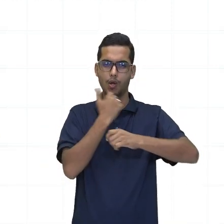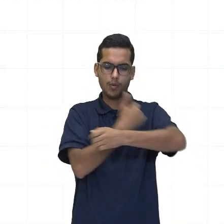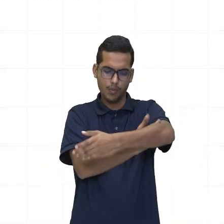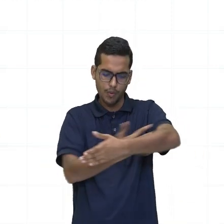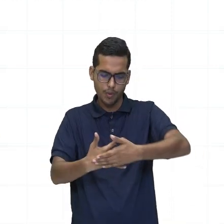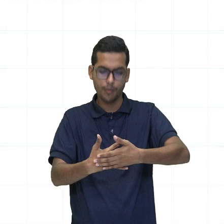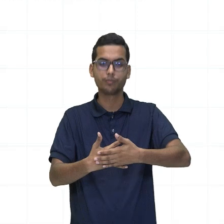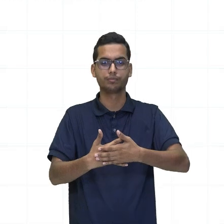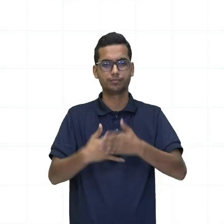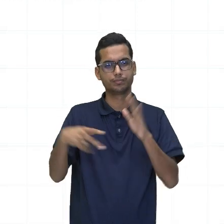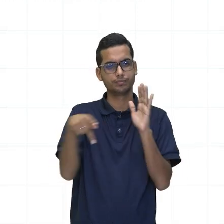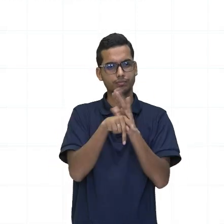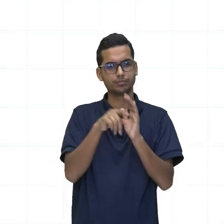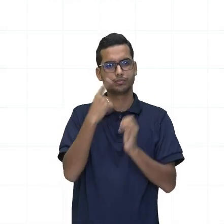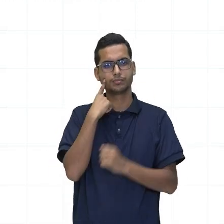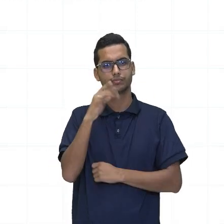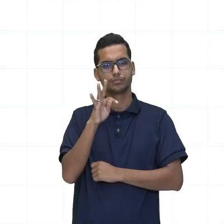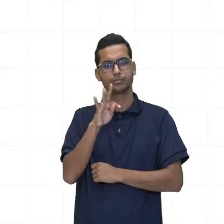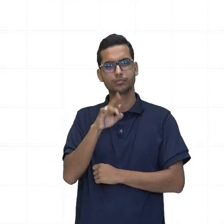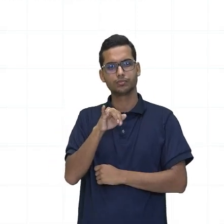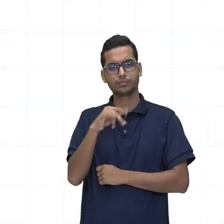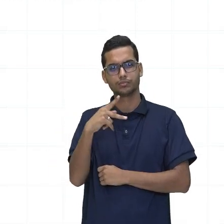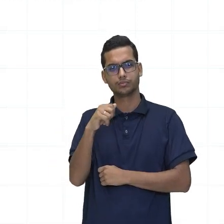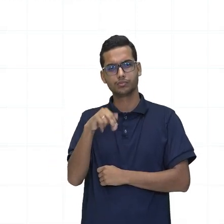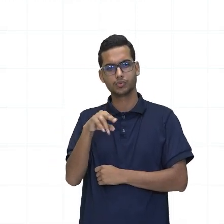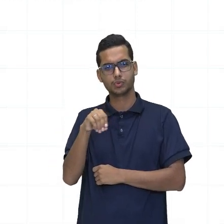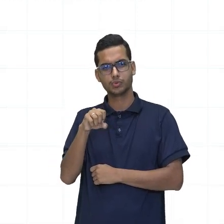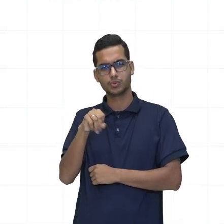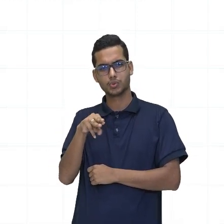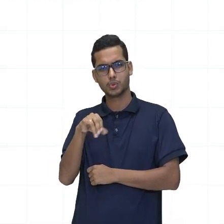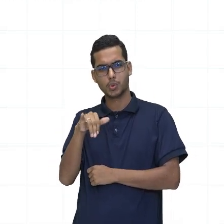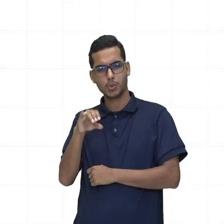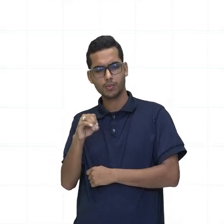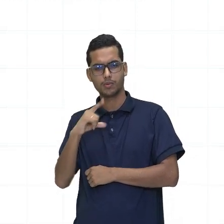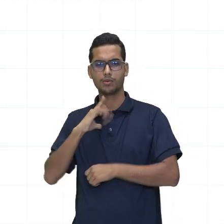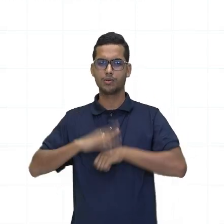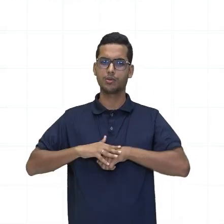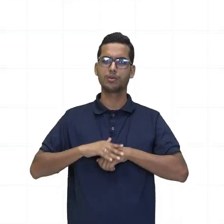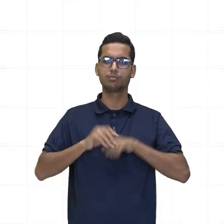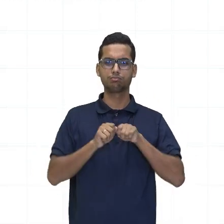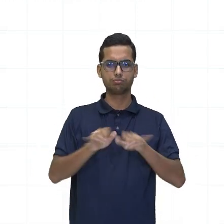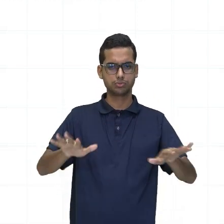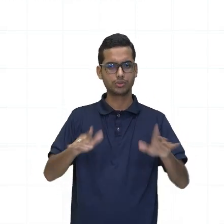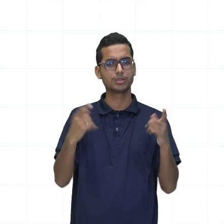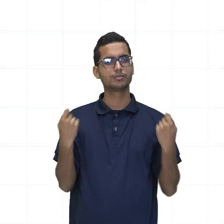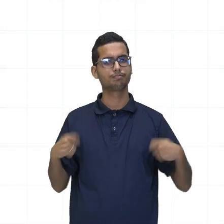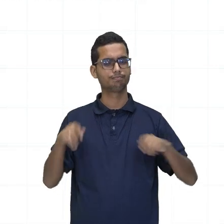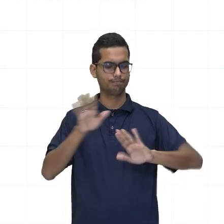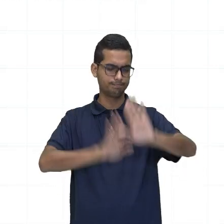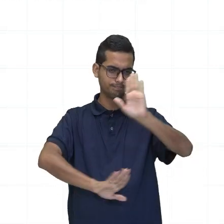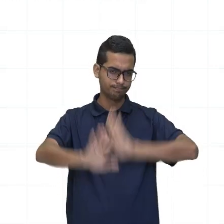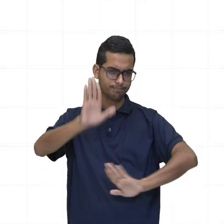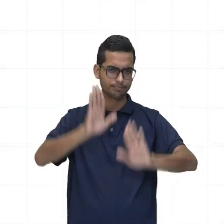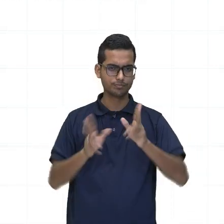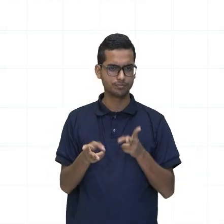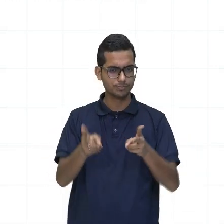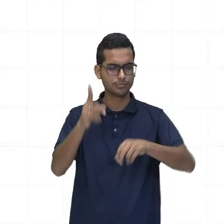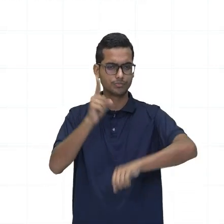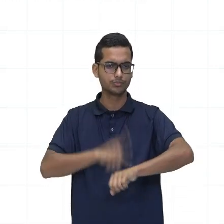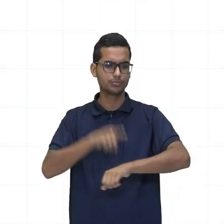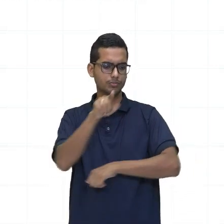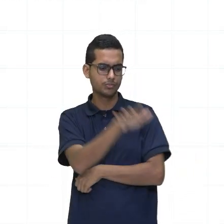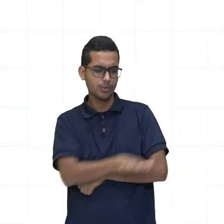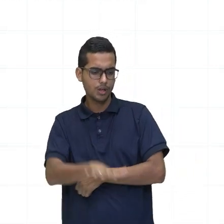esse tripanossoma, né, que vai causar então a doença, tá? Por isso é necessário ter muito cuidado, né, quando você vai para áreas onde